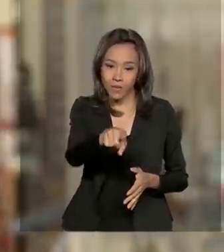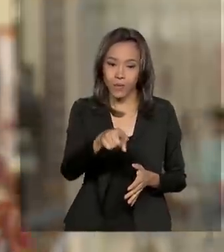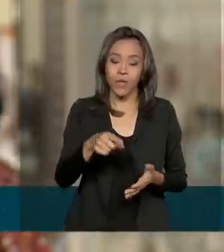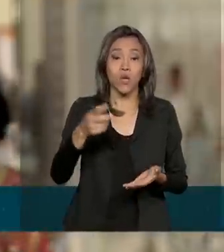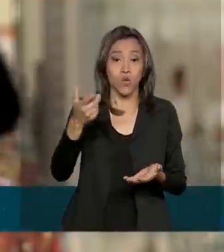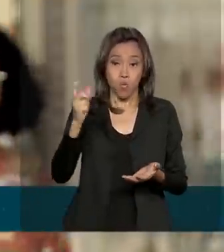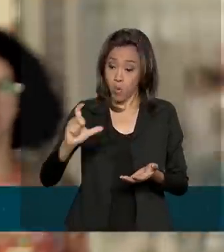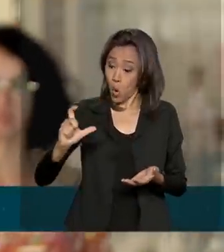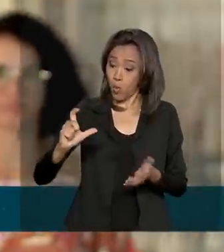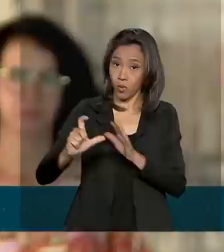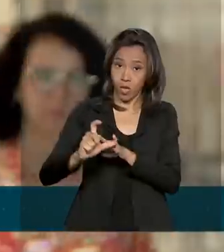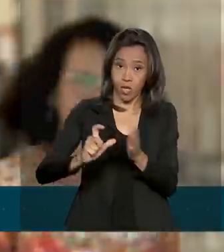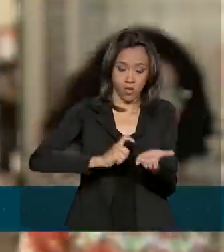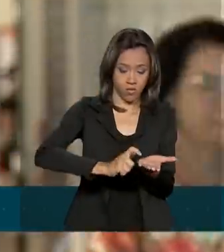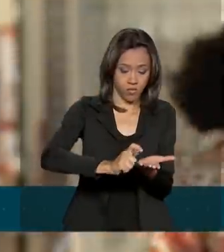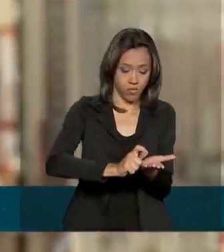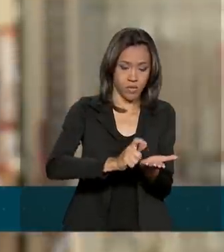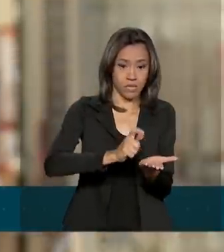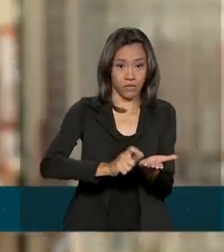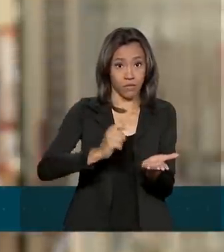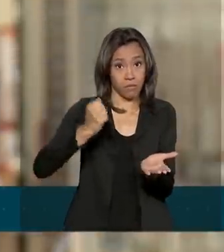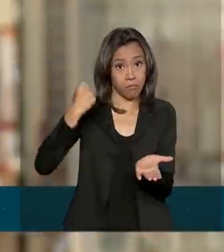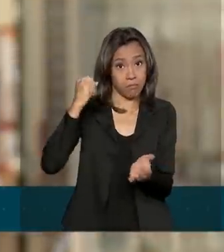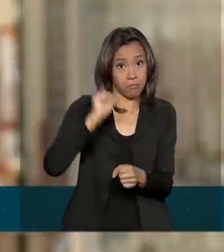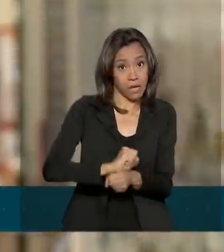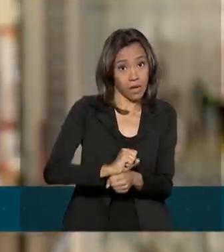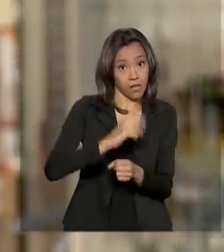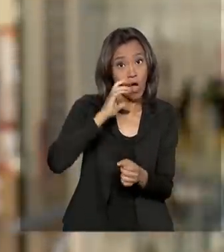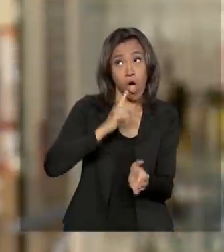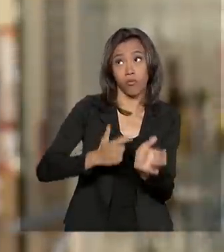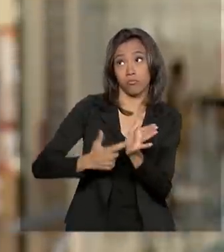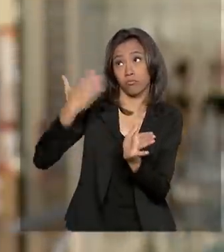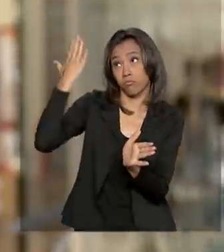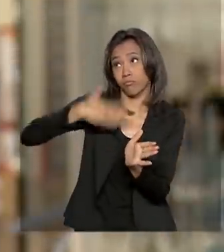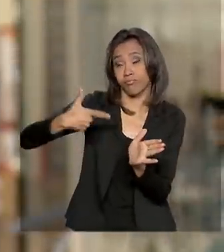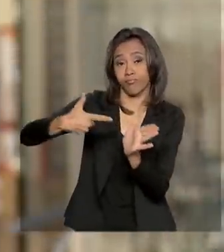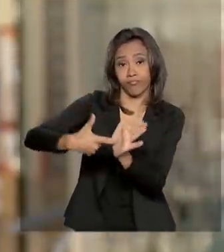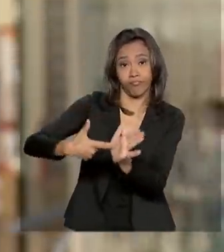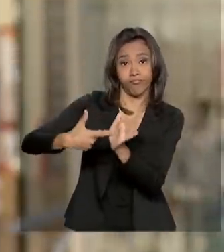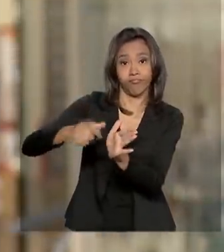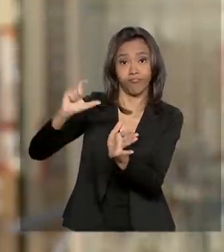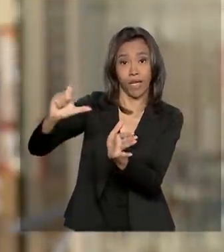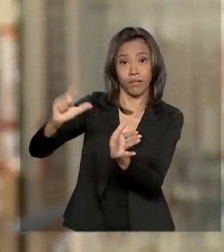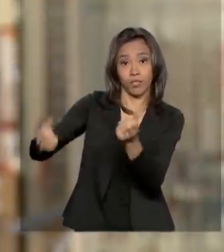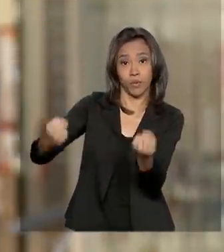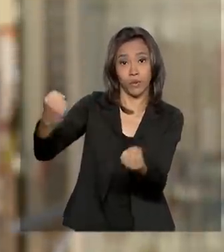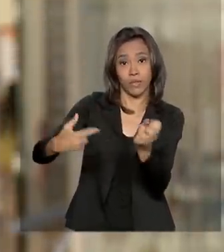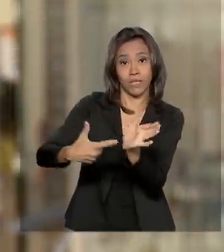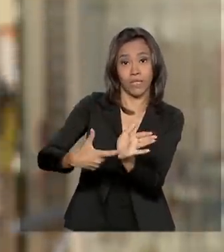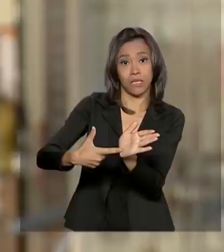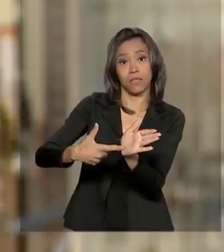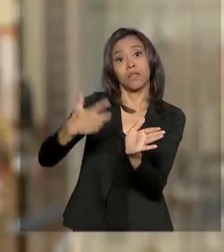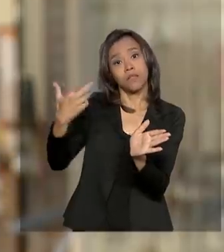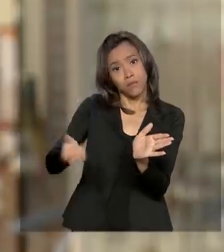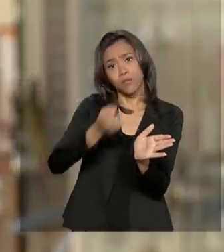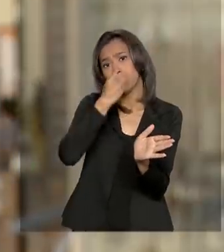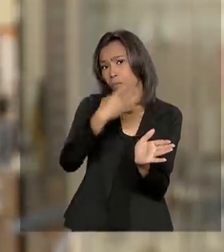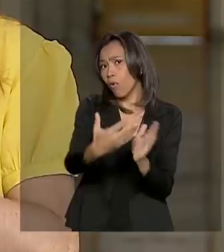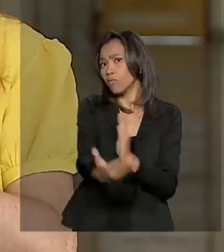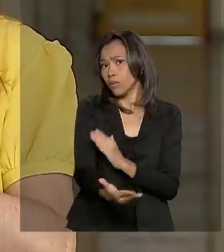próprio documento foi parado na blitz qualquer coisa a gente já consegue comprovar nossa identidade ou seja são muitos